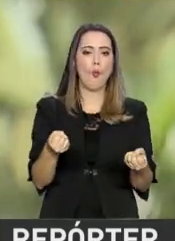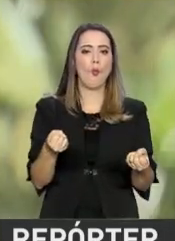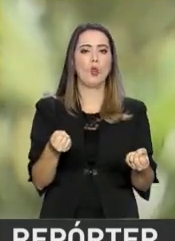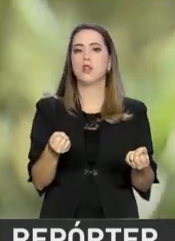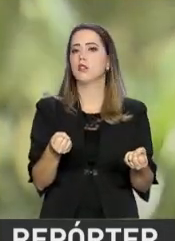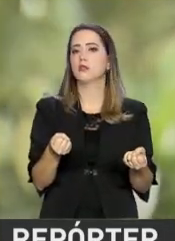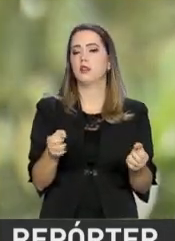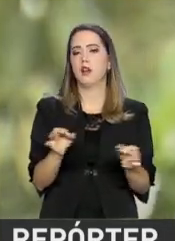seca acaba todo o projeto